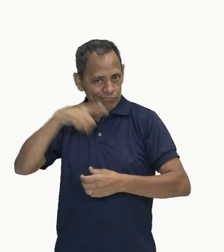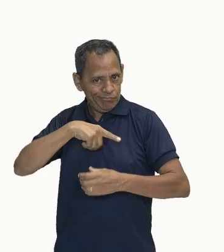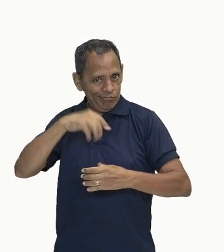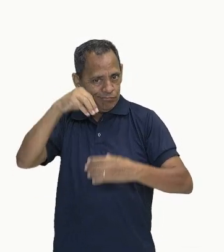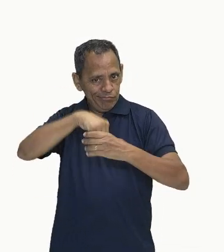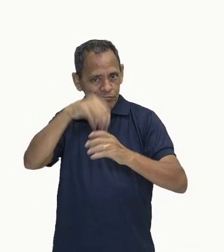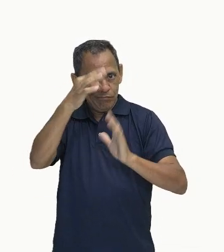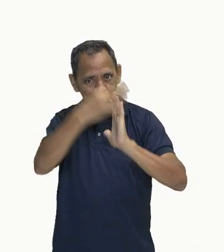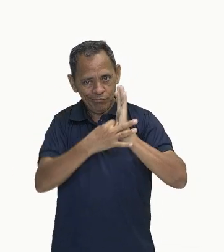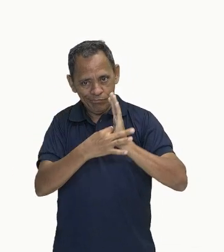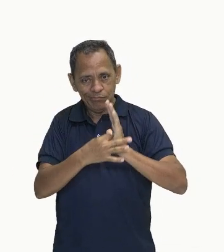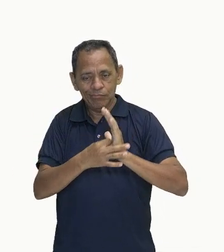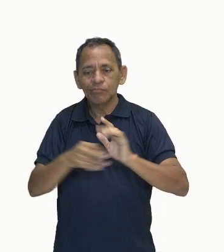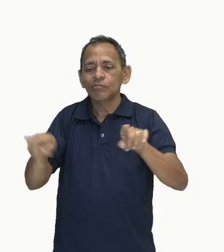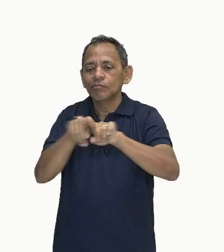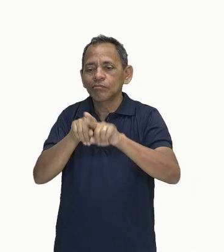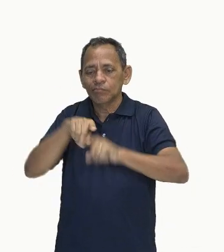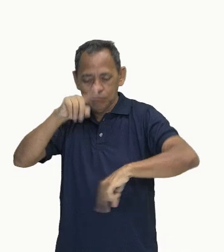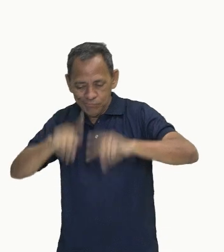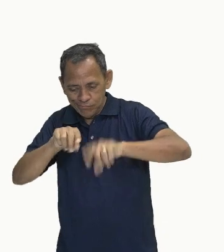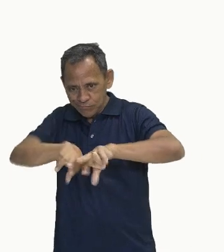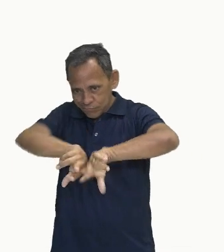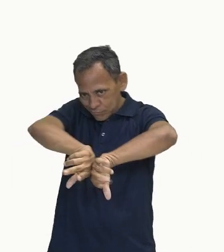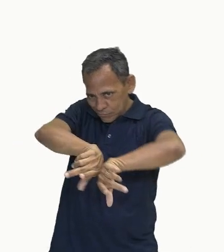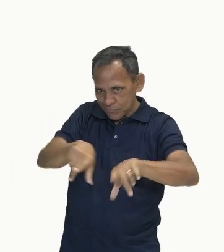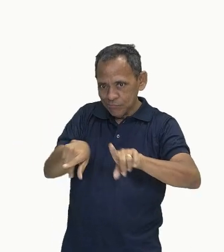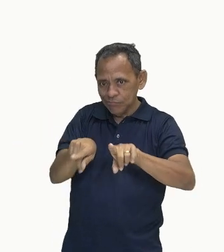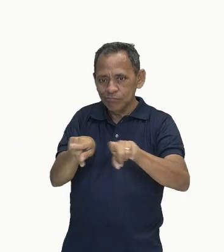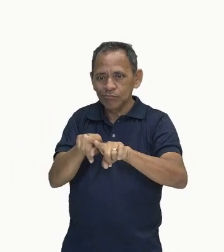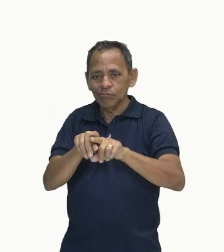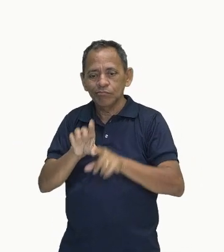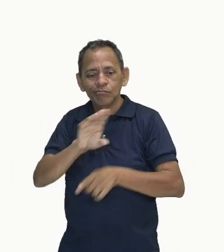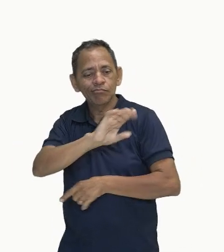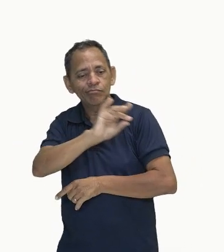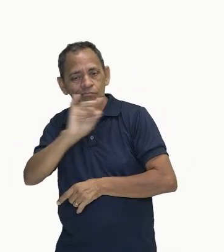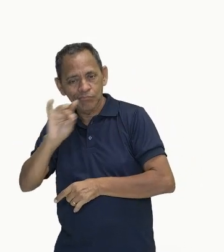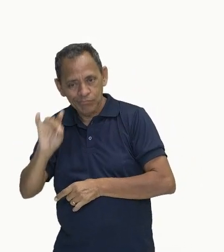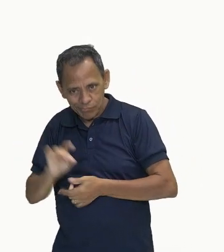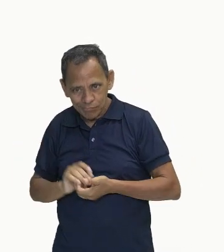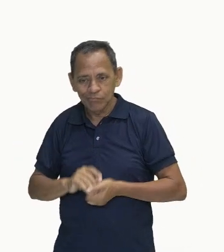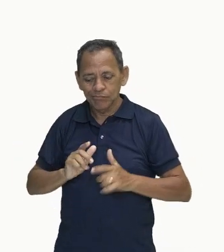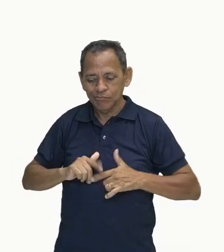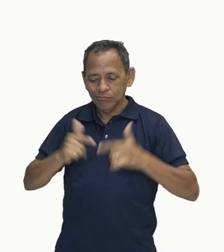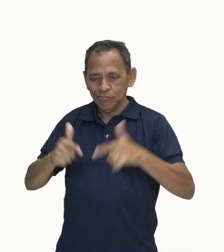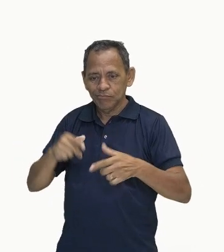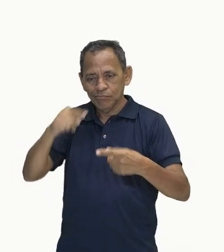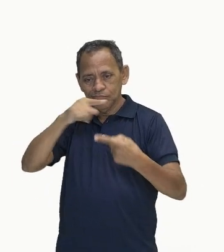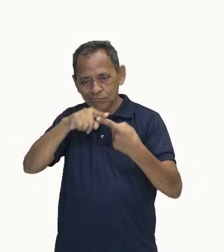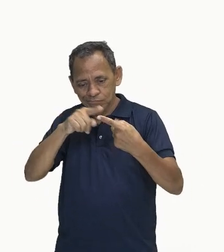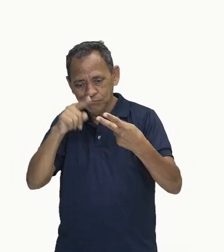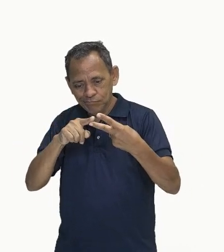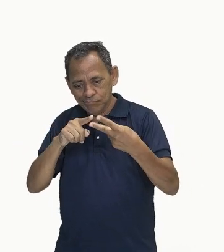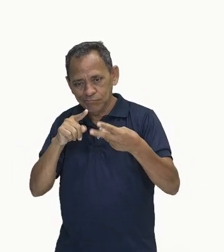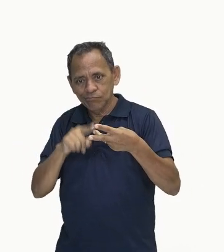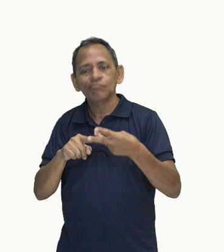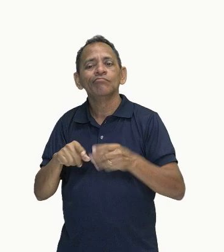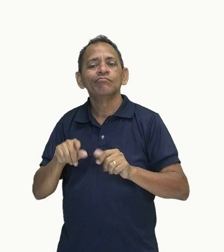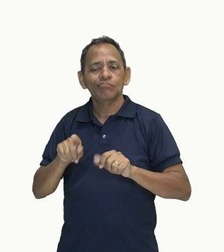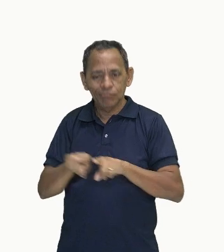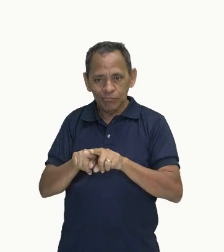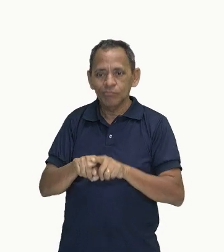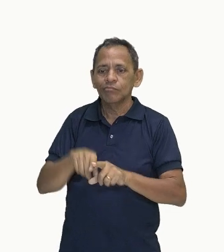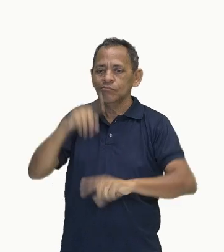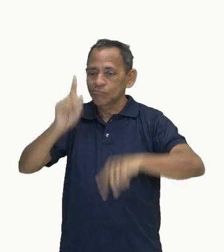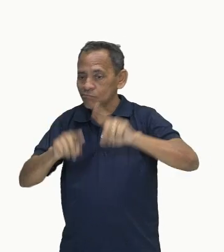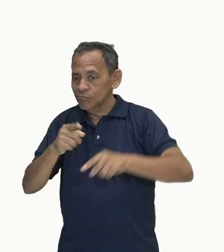como matérias-primas, né, como nós vimos lá, cada uma das atividades de outros produtos, tá bom? Já